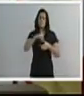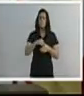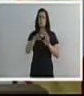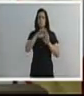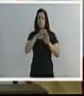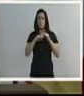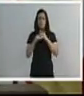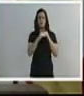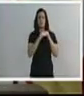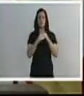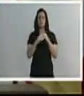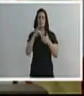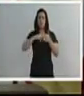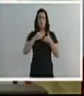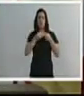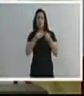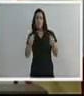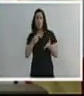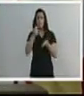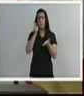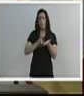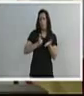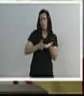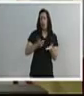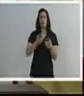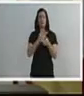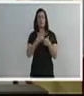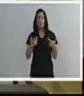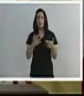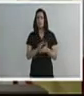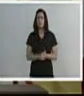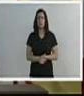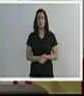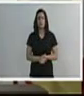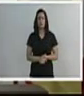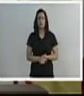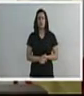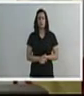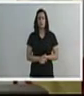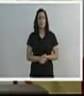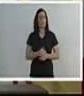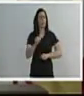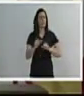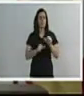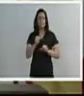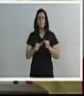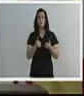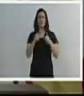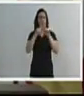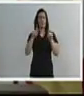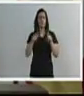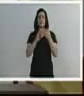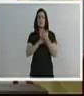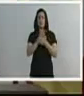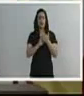parâmetros, entrega a documentação lá, paga as taxas, depois de uma semana pega ela, Vanderlei. Deveria ser assim. Não mudou o quadro funcional, não mudou nada, não